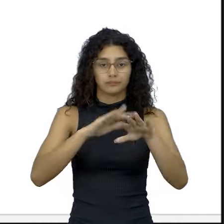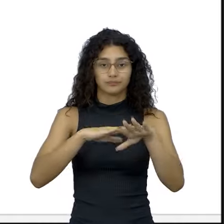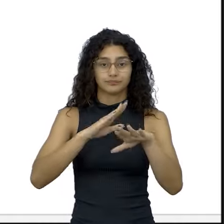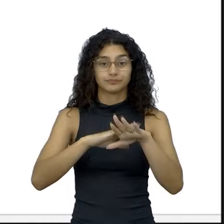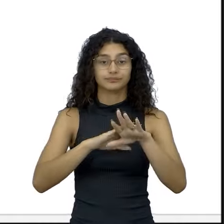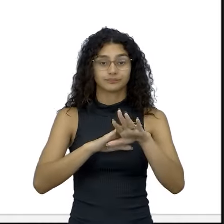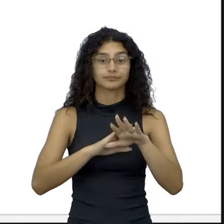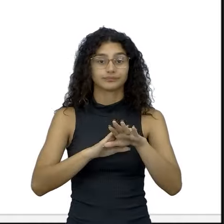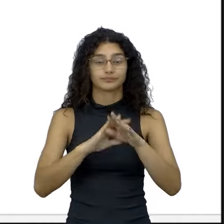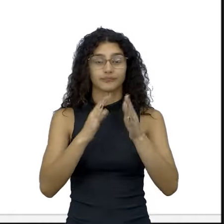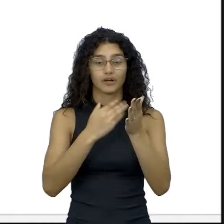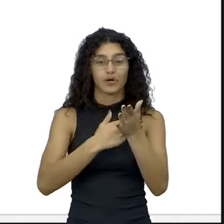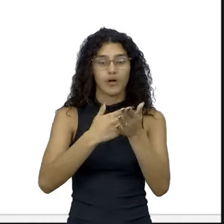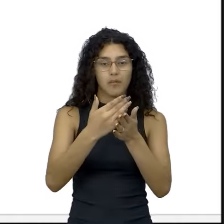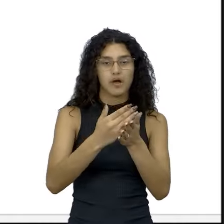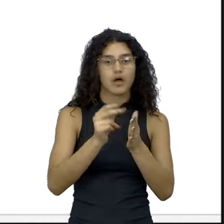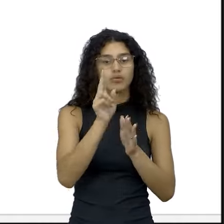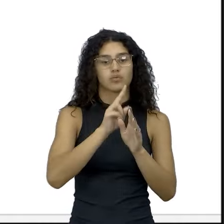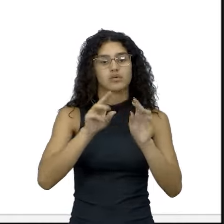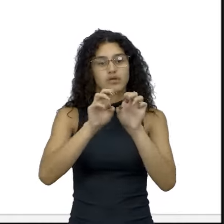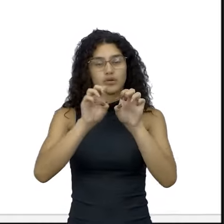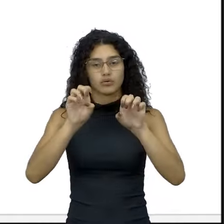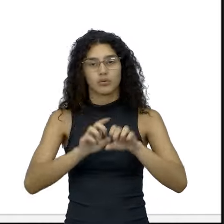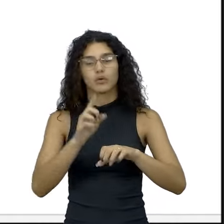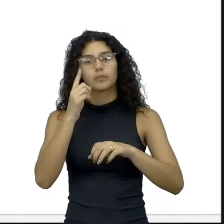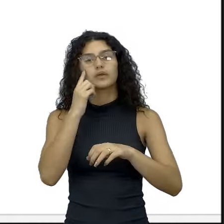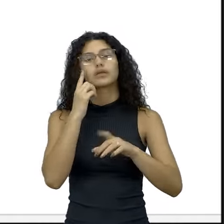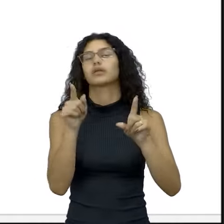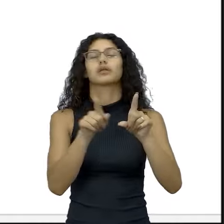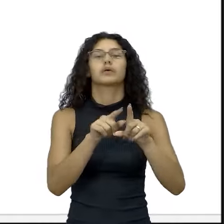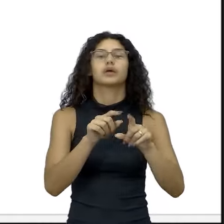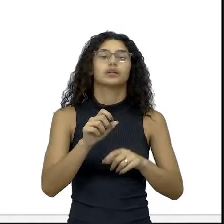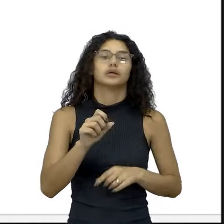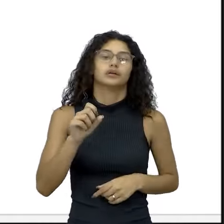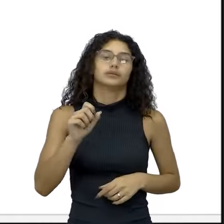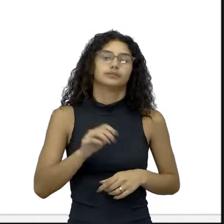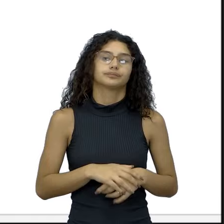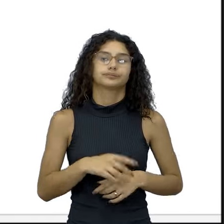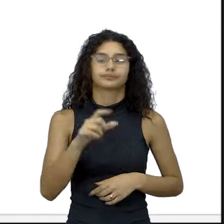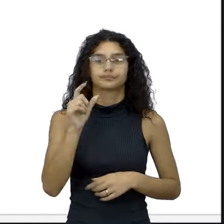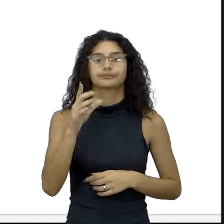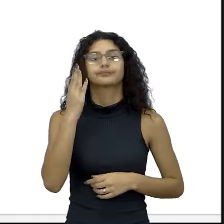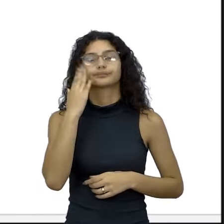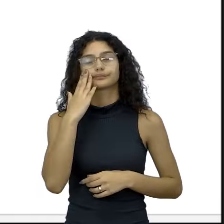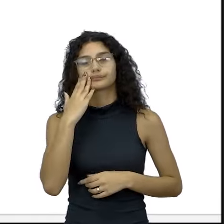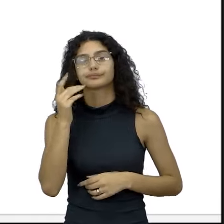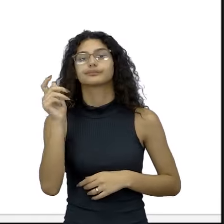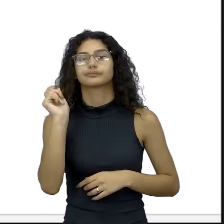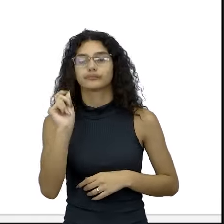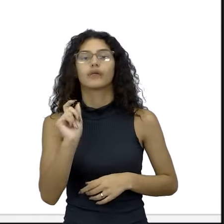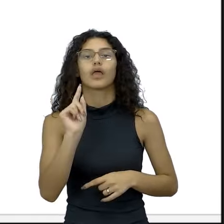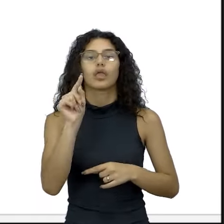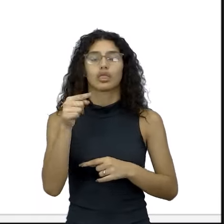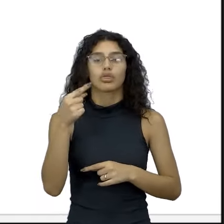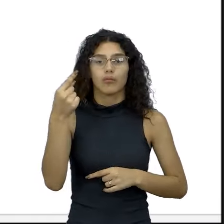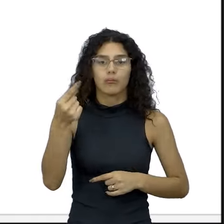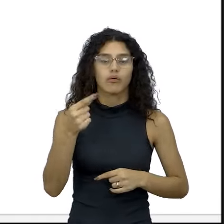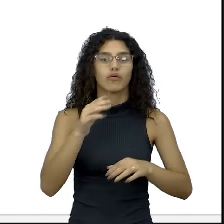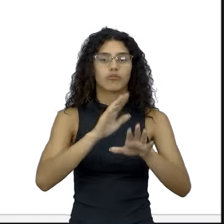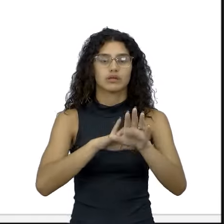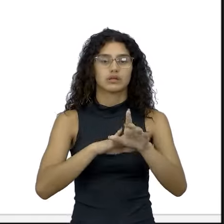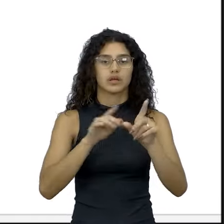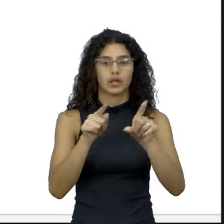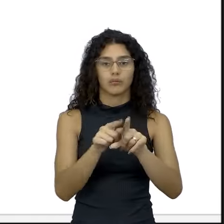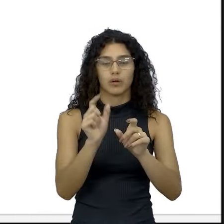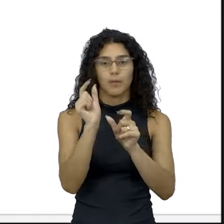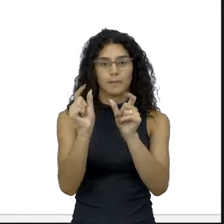elaborem, né, a introdução, usando essa estrutura, né, pensando no você sabia que, depois eles vão redigir, tá, nessa mesma aula,